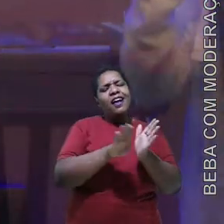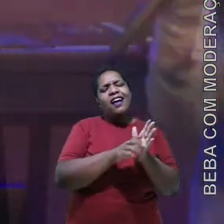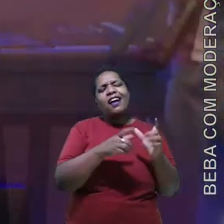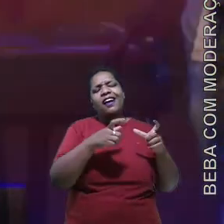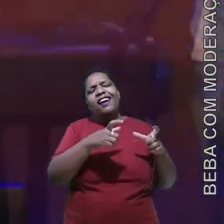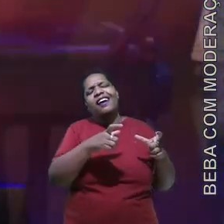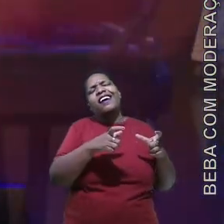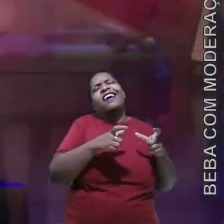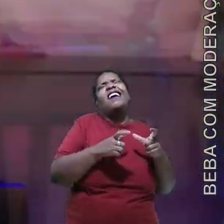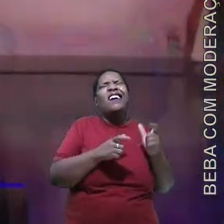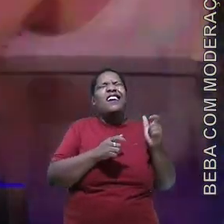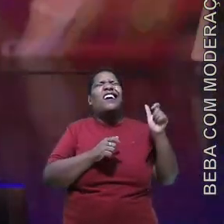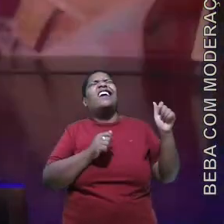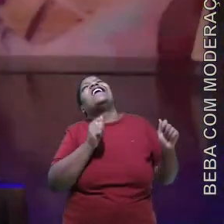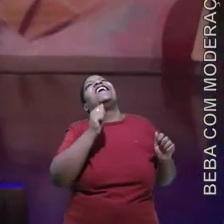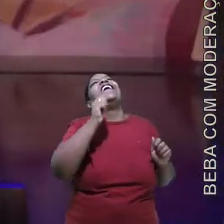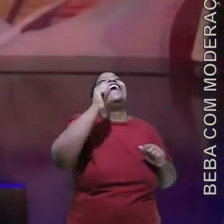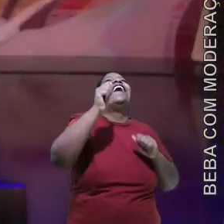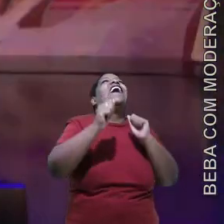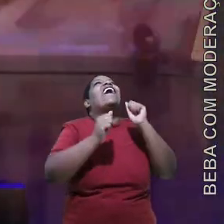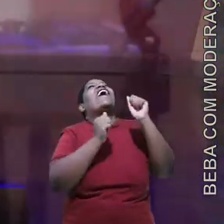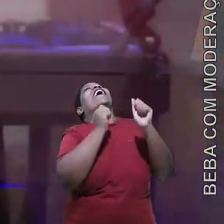cheguei já